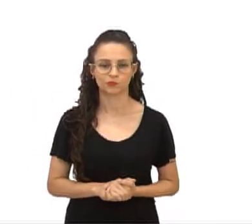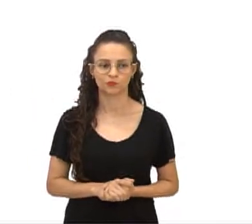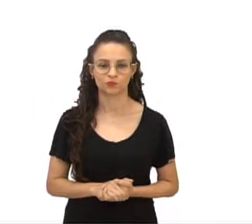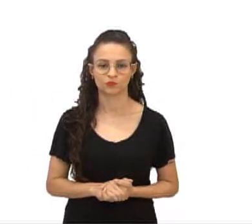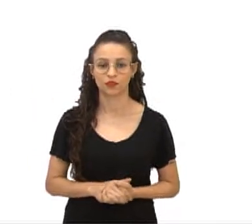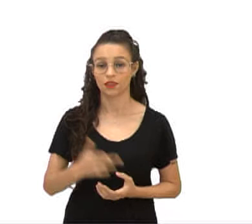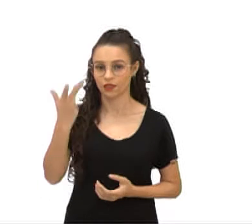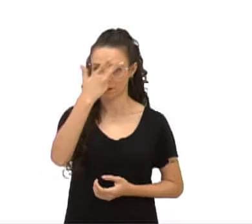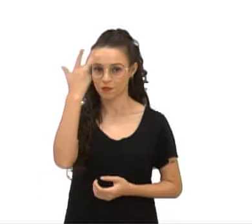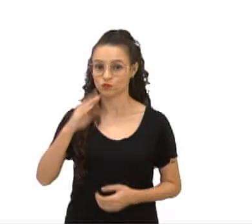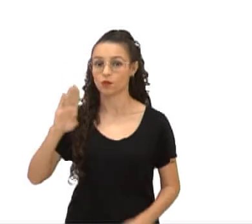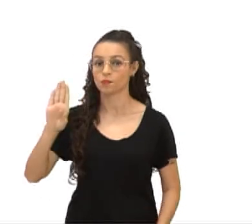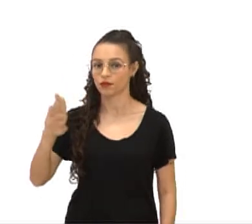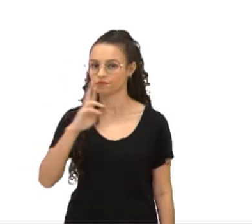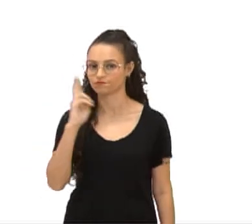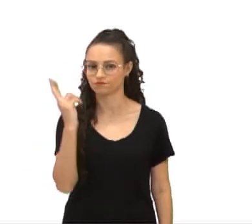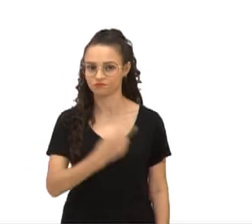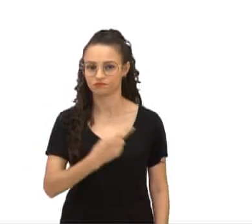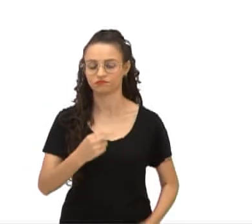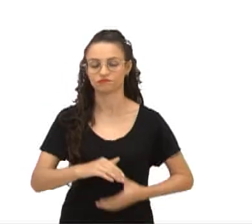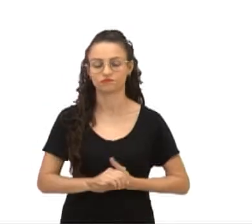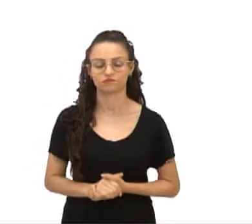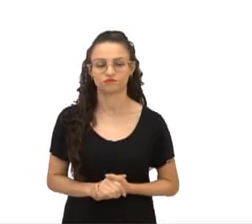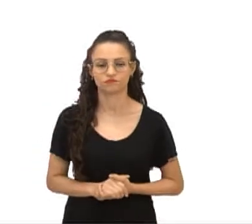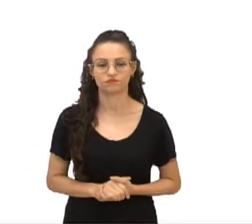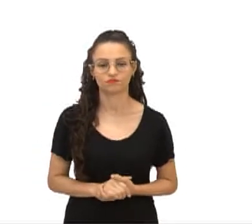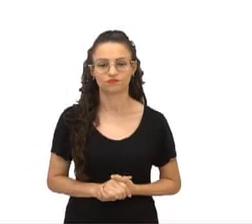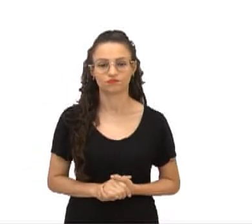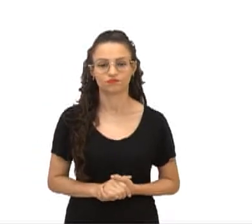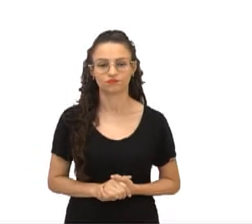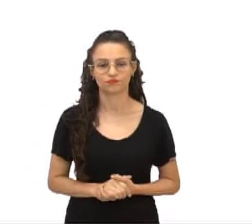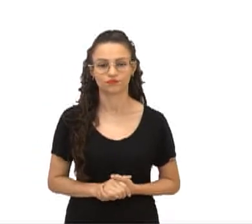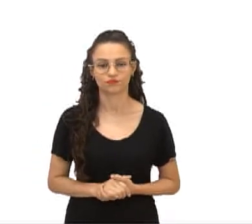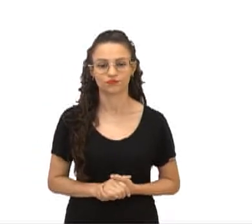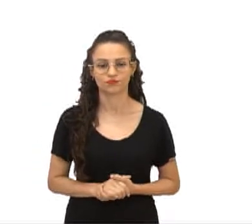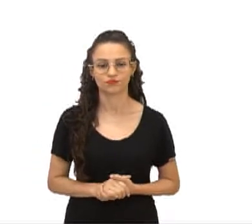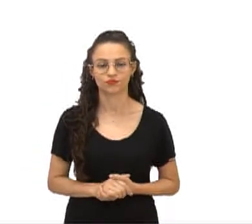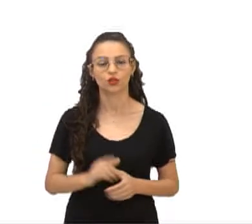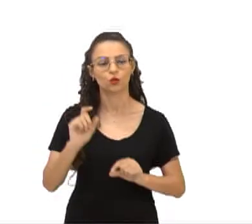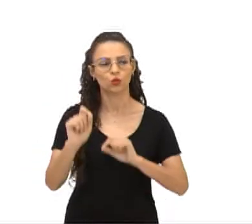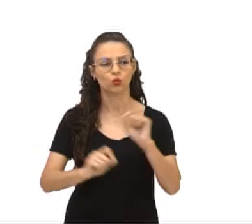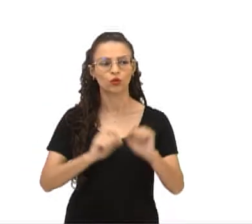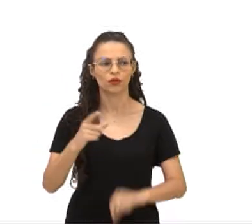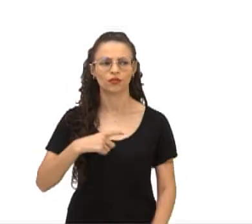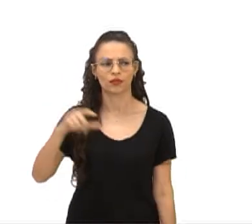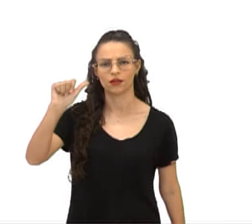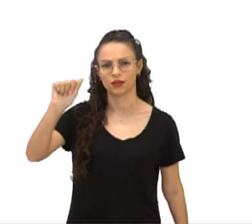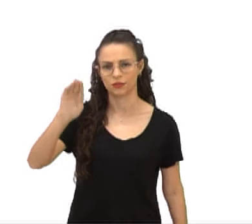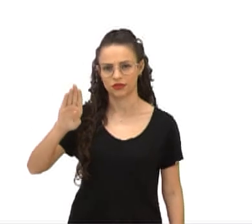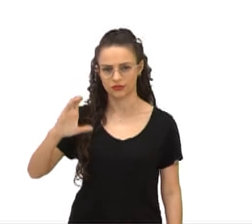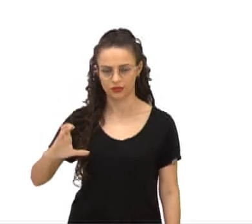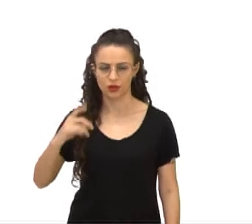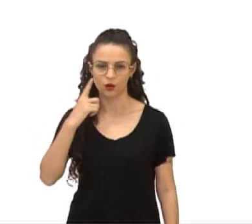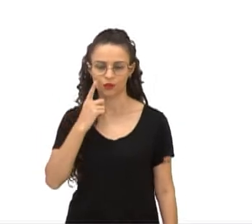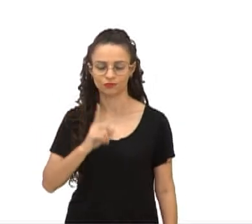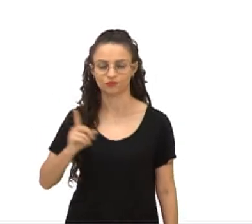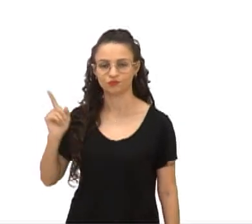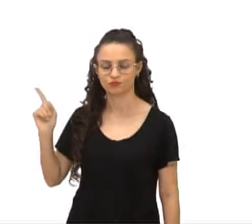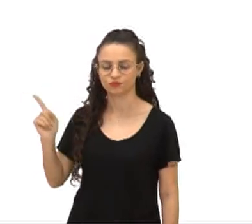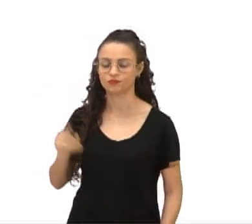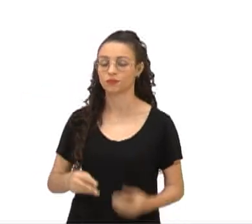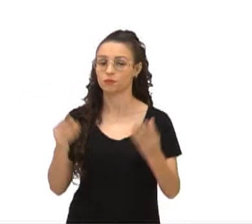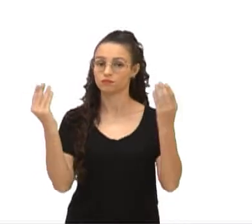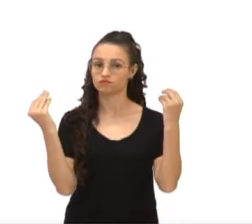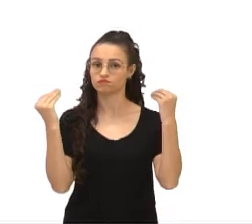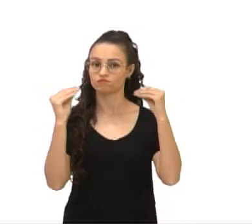daí a pessoa Big respondeu like se diz quais são os aplicativos que a gente tem sítio então a